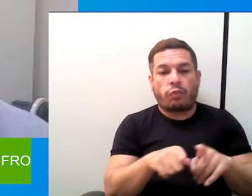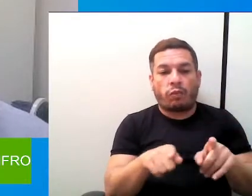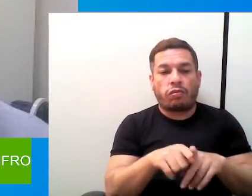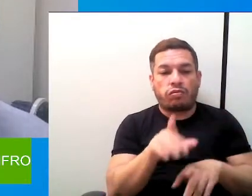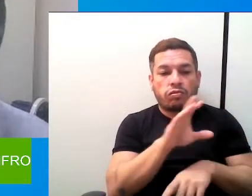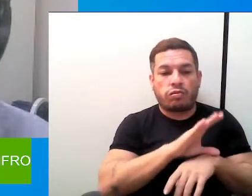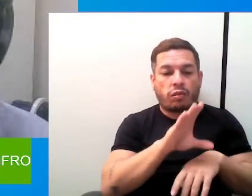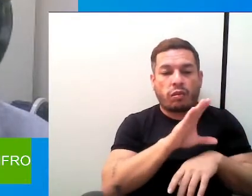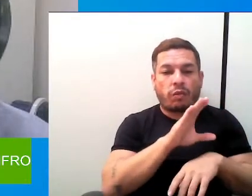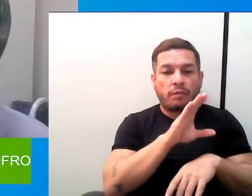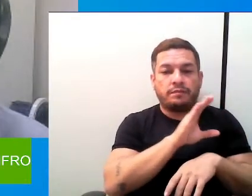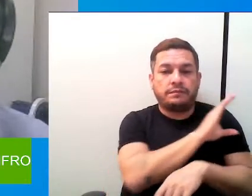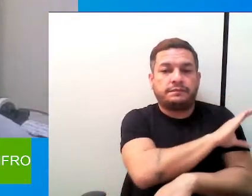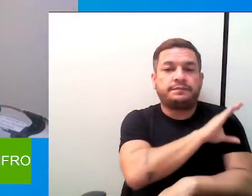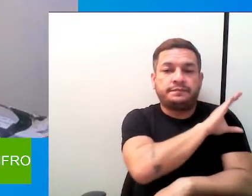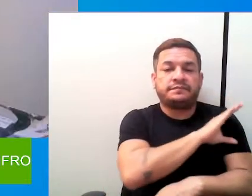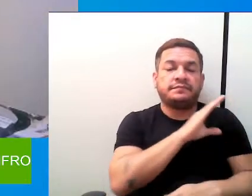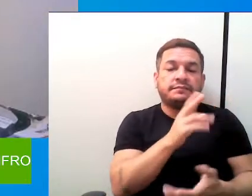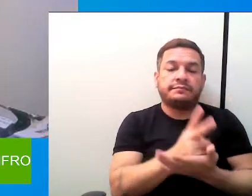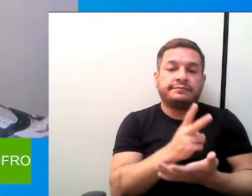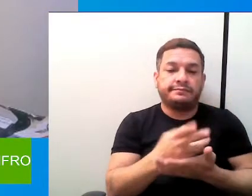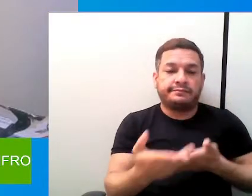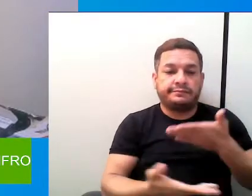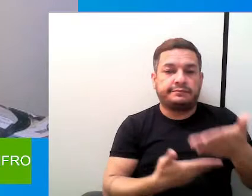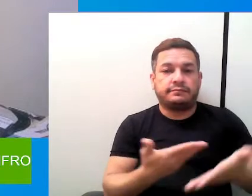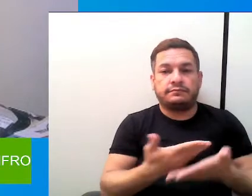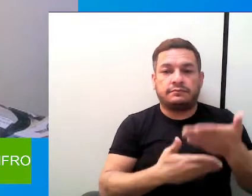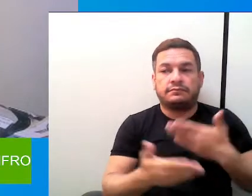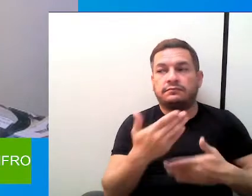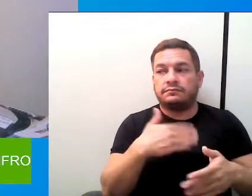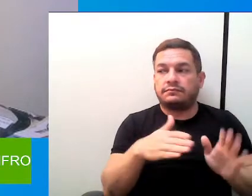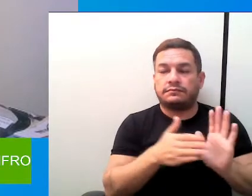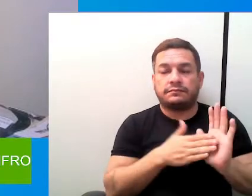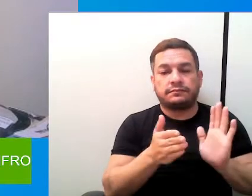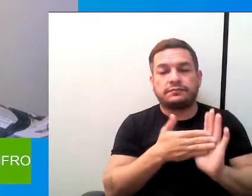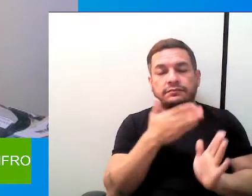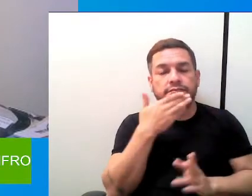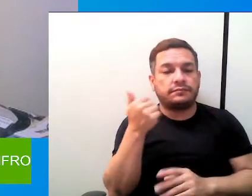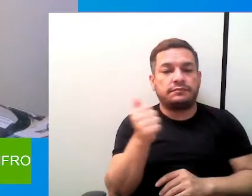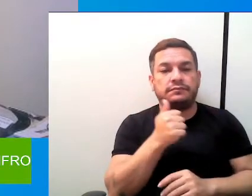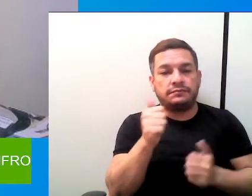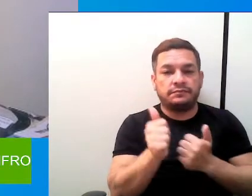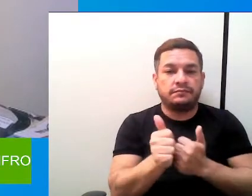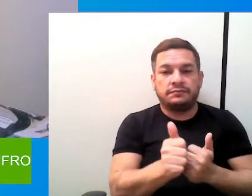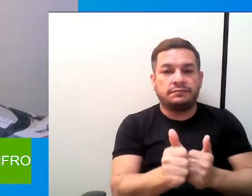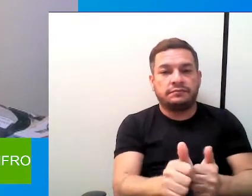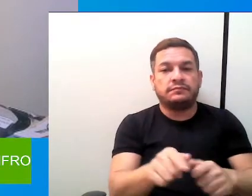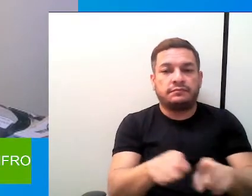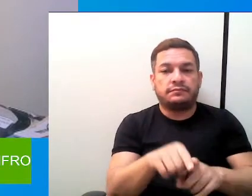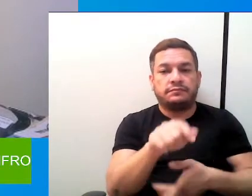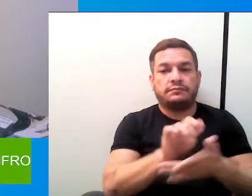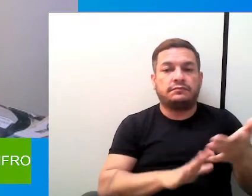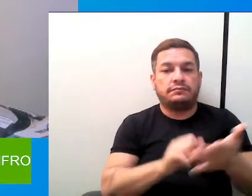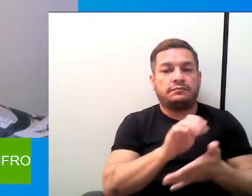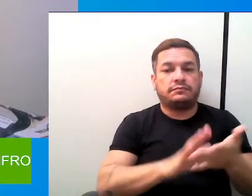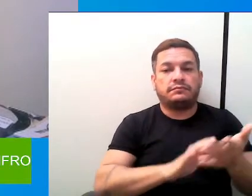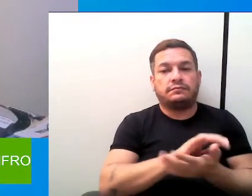de curso sempre está envolvida na proposta de melhorias e também no acompanhamento das